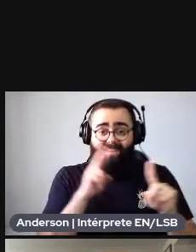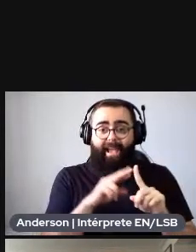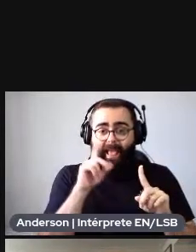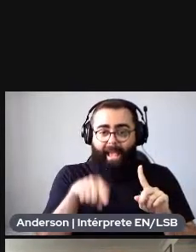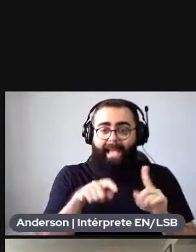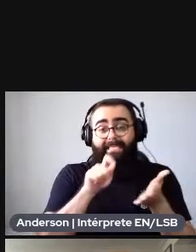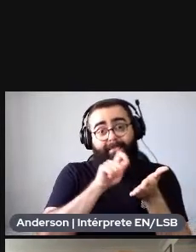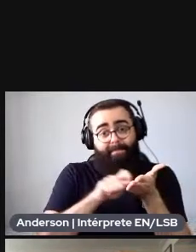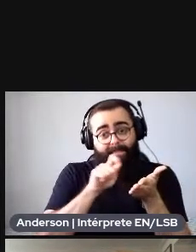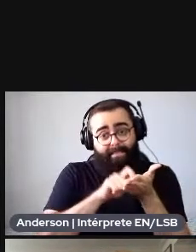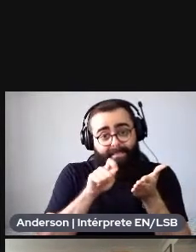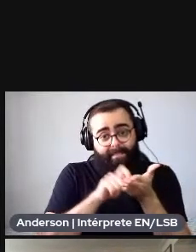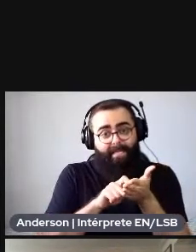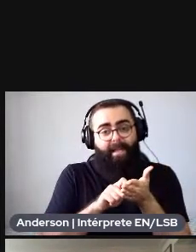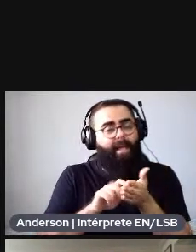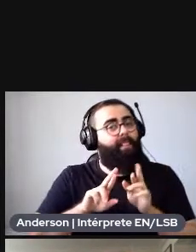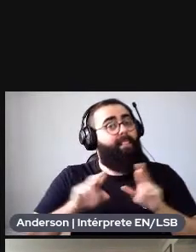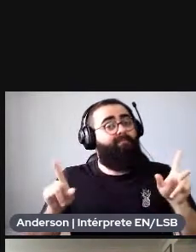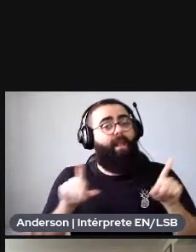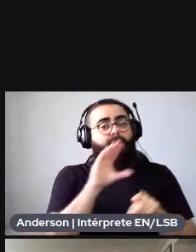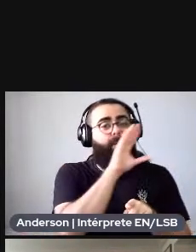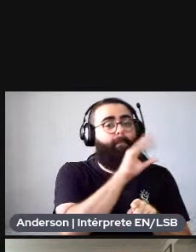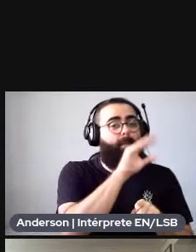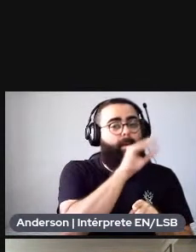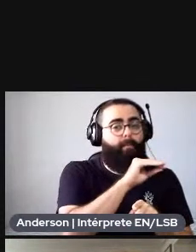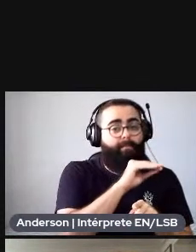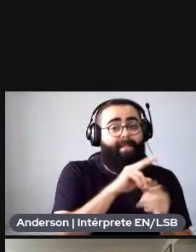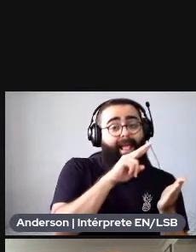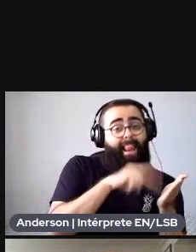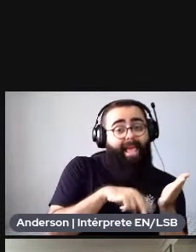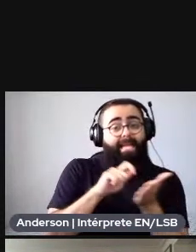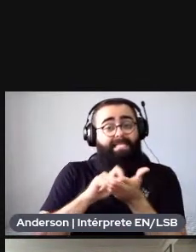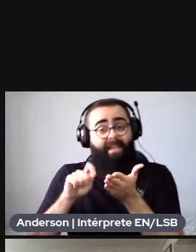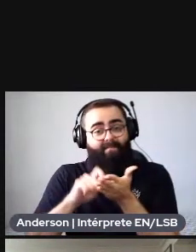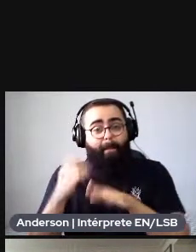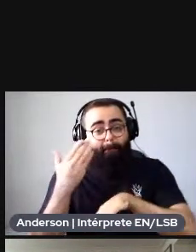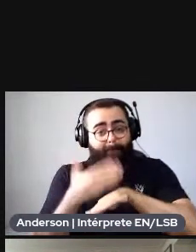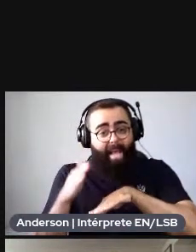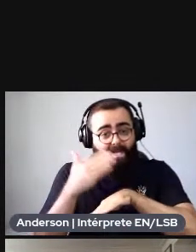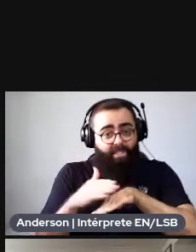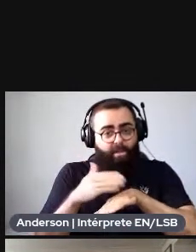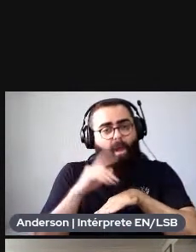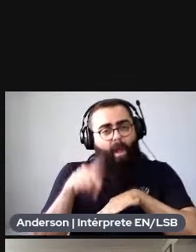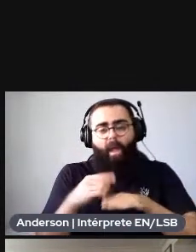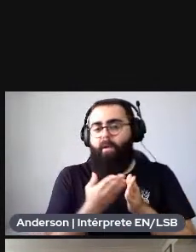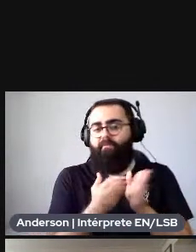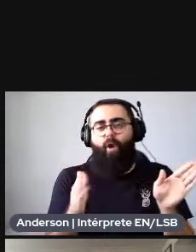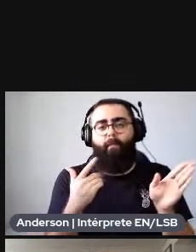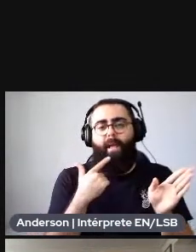language and ways of meaning that are typically associated with them. Portanto, nós estamos, de facto, a falar